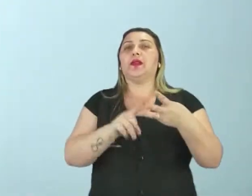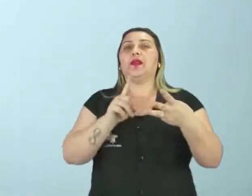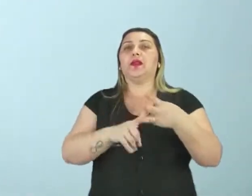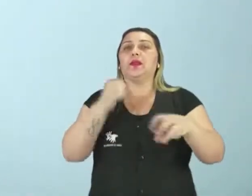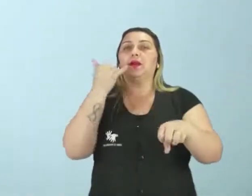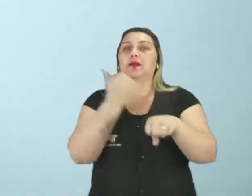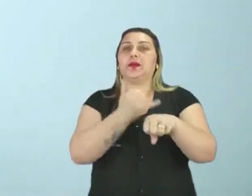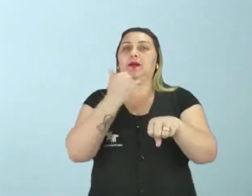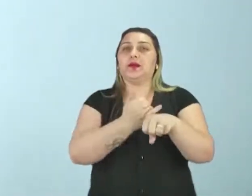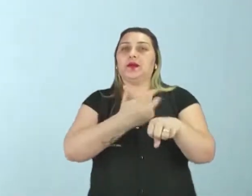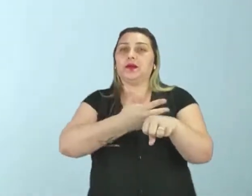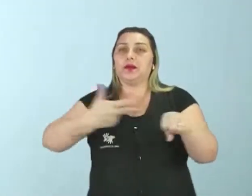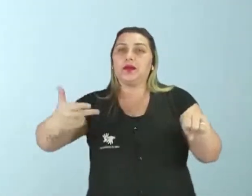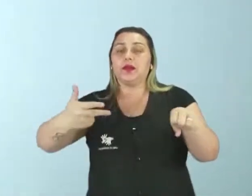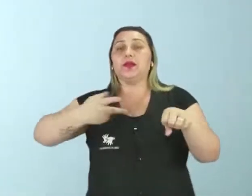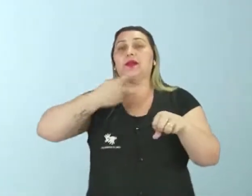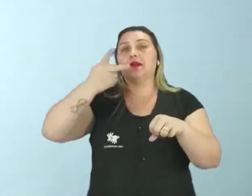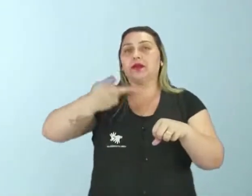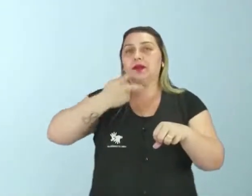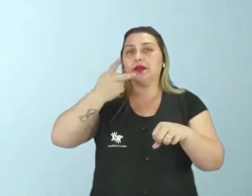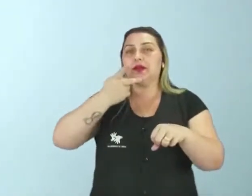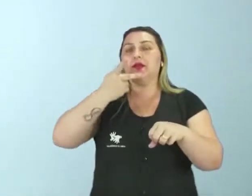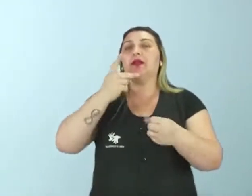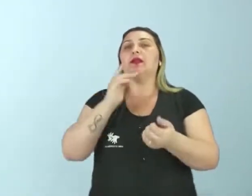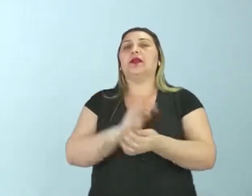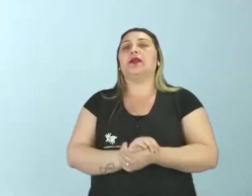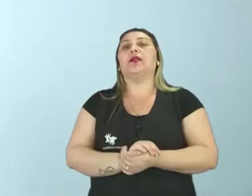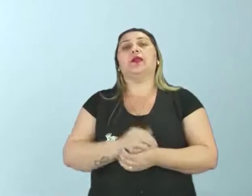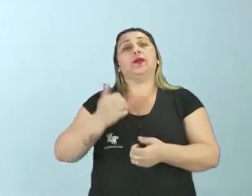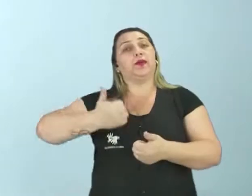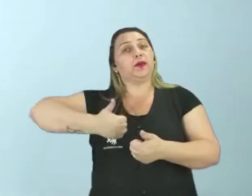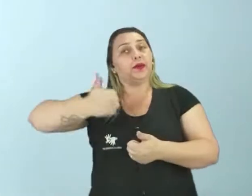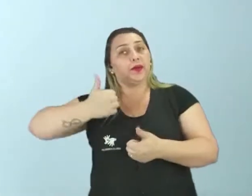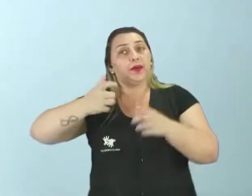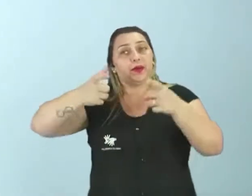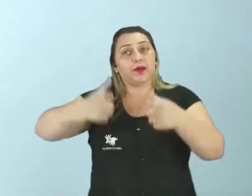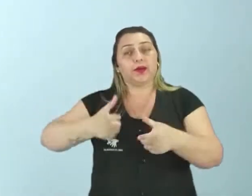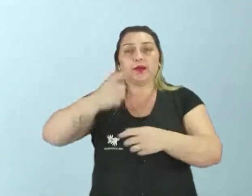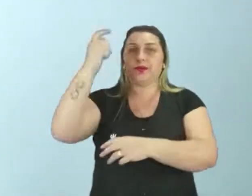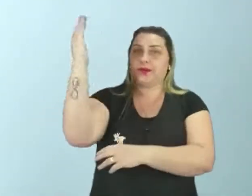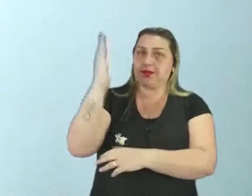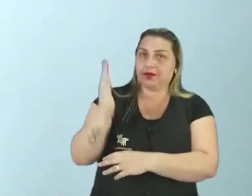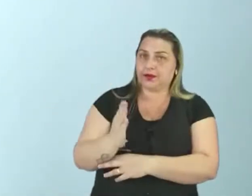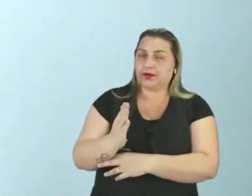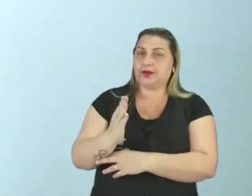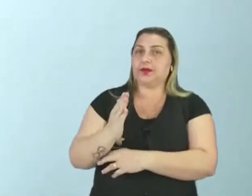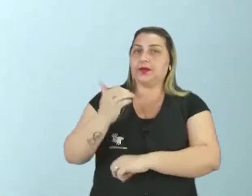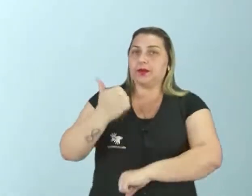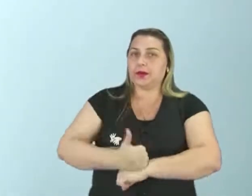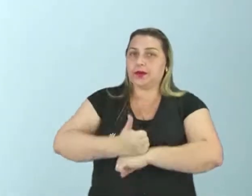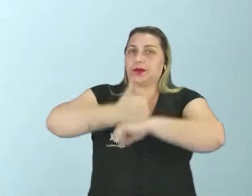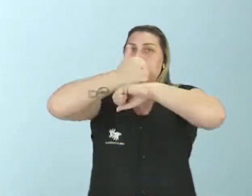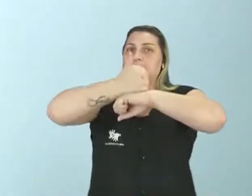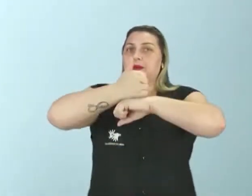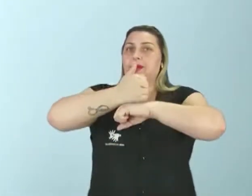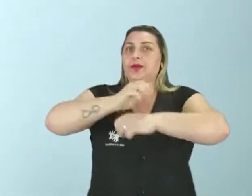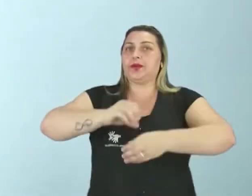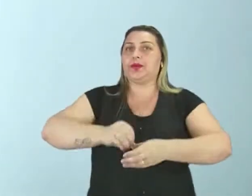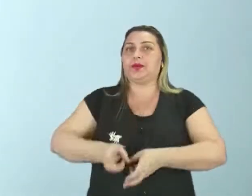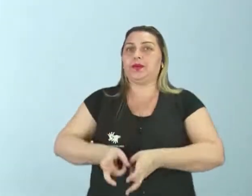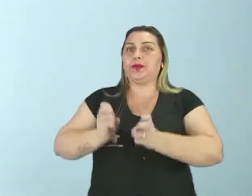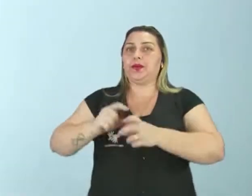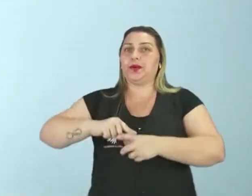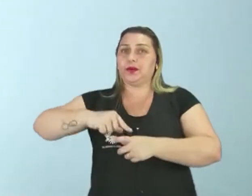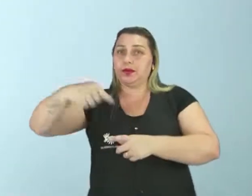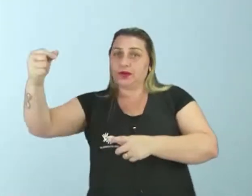mineral. Quando nós falamos do setor primário, o Brasil ele é líder de exportação de diversos